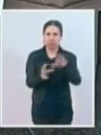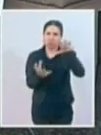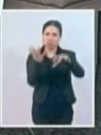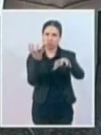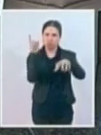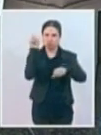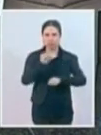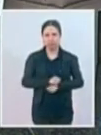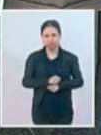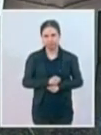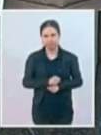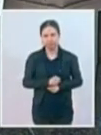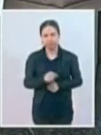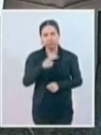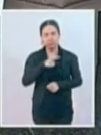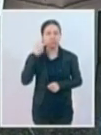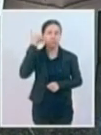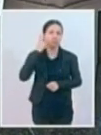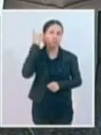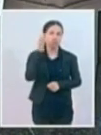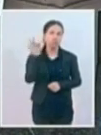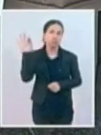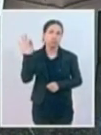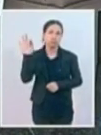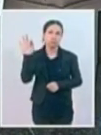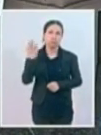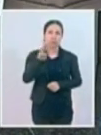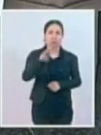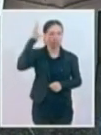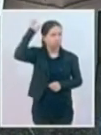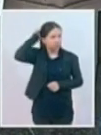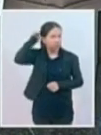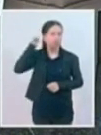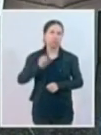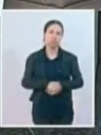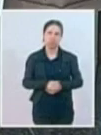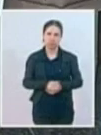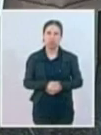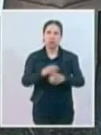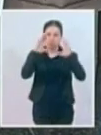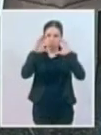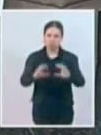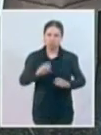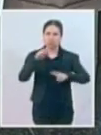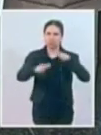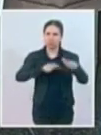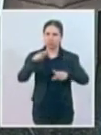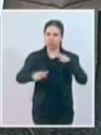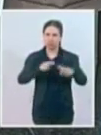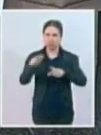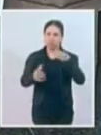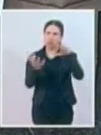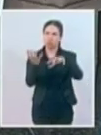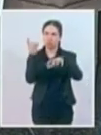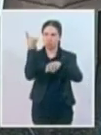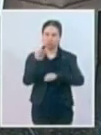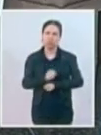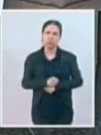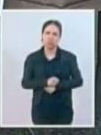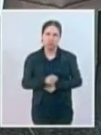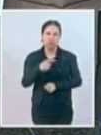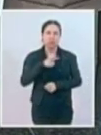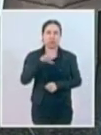tendo o deputado federal, o Wellington Prado, coordenando esse trabalho no Congresso Nacional,